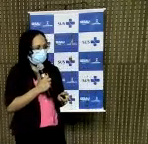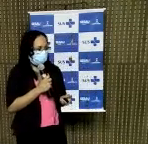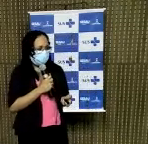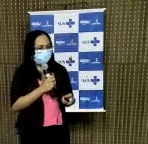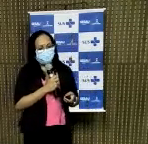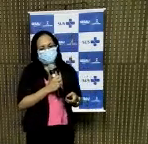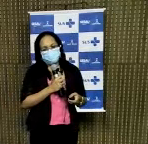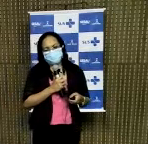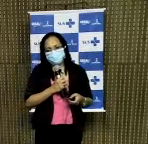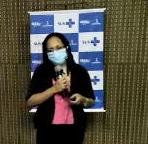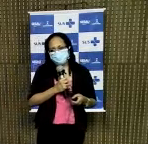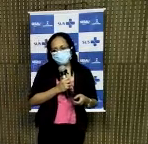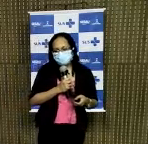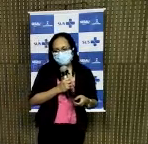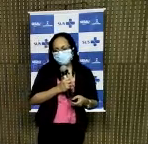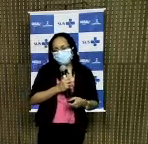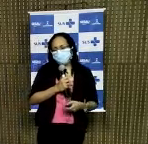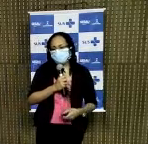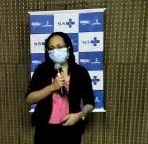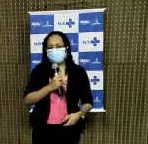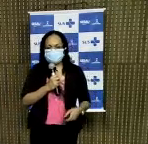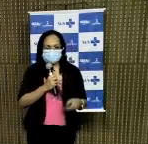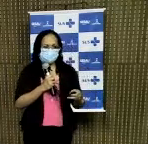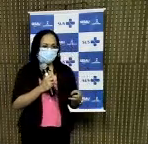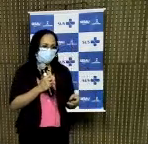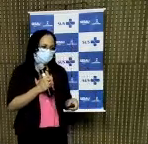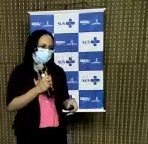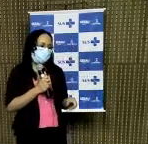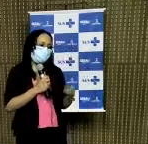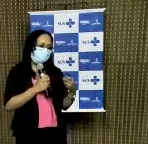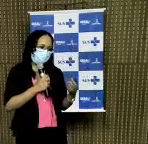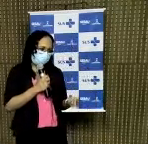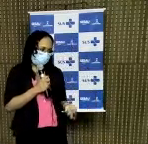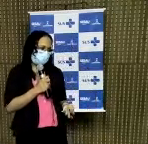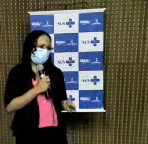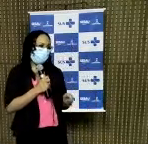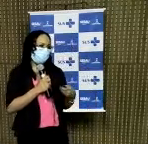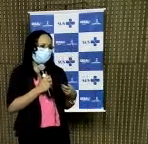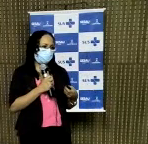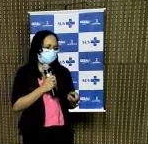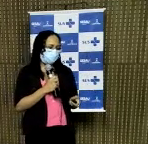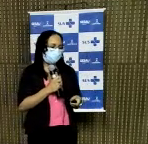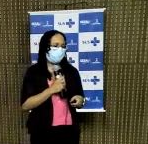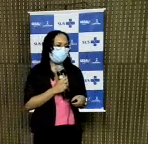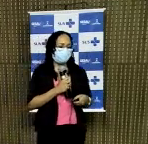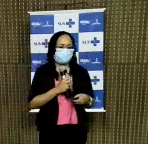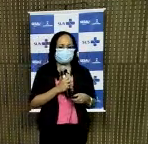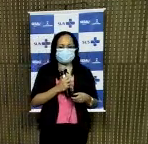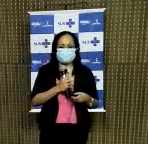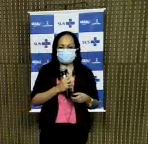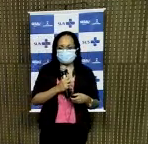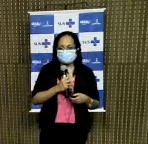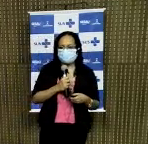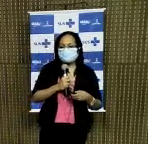tivemos 2 casos até o momento que foram notificados, sendo que 100% dessas gestantes, elas receberam toda a orientação no momento